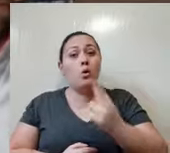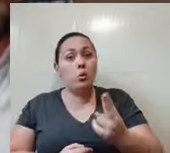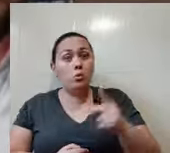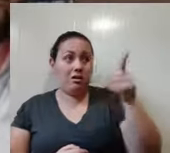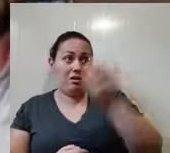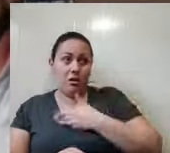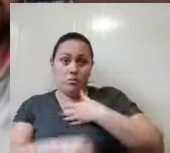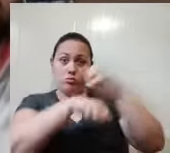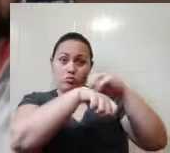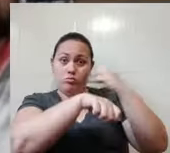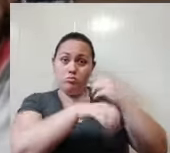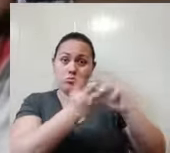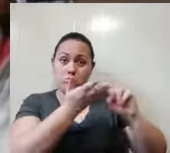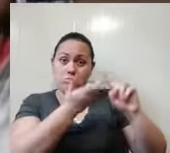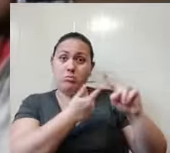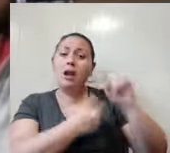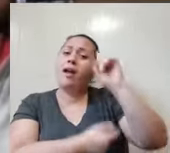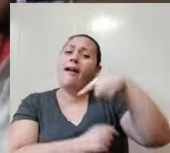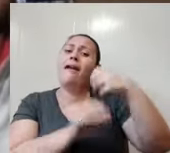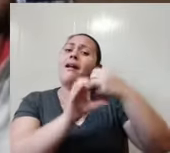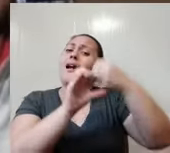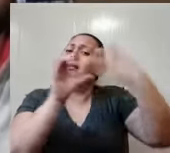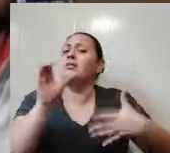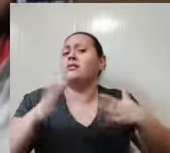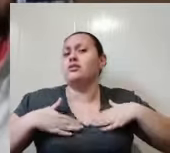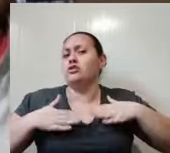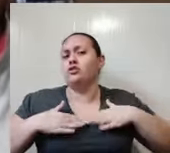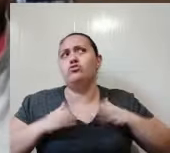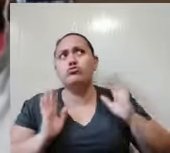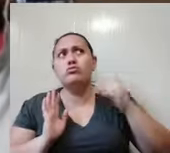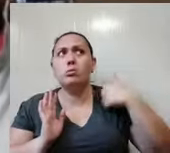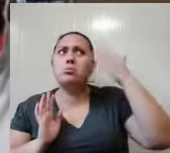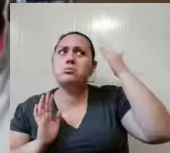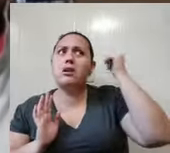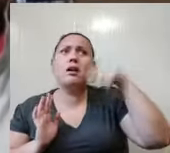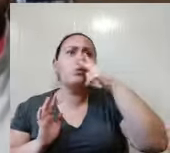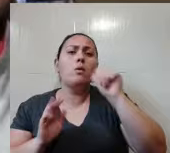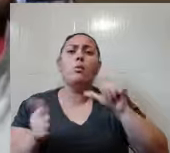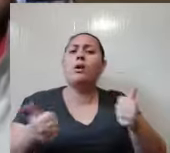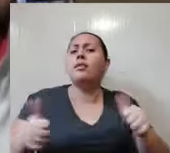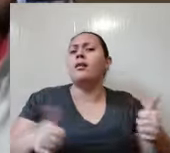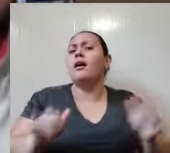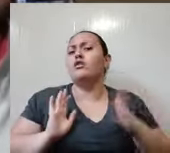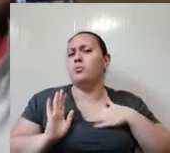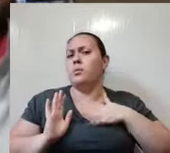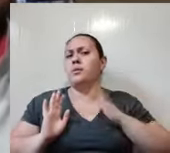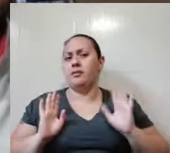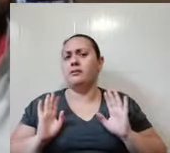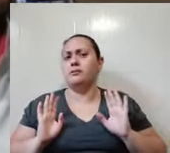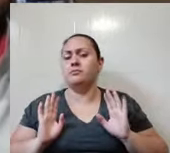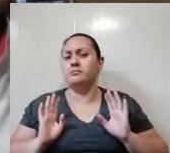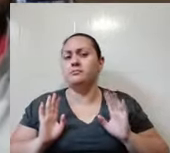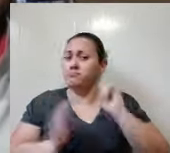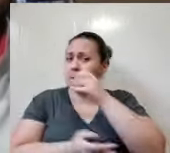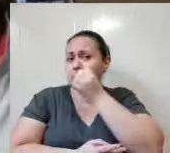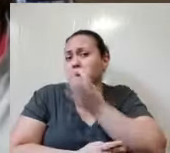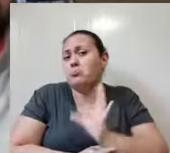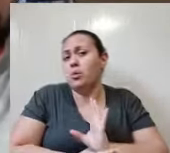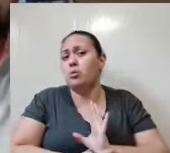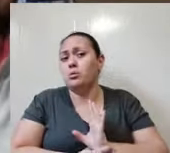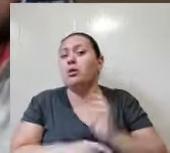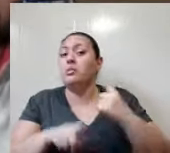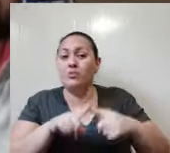diferente. Ou, bom, isso que o amigo apontou é uma característica minha e algo que eu entendo até como uma qualidade, não